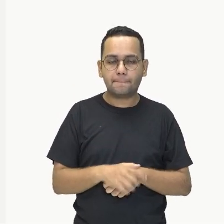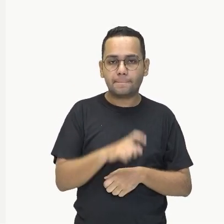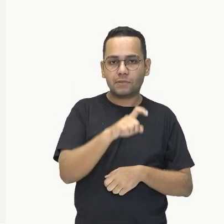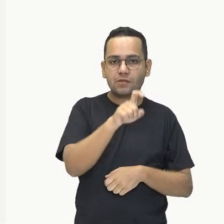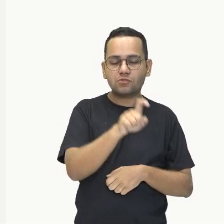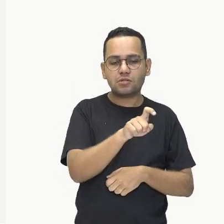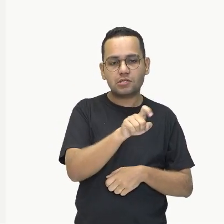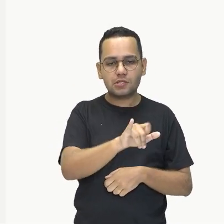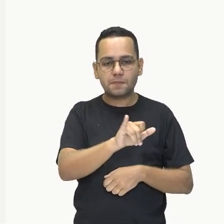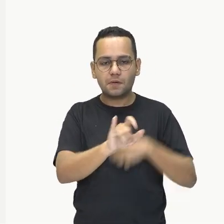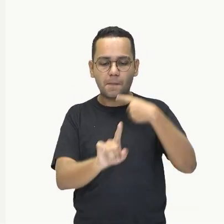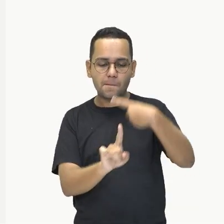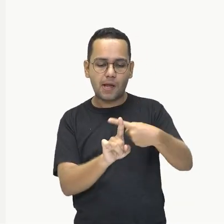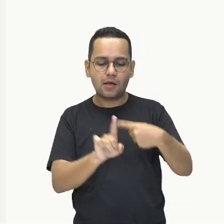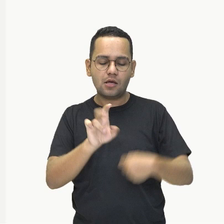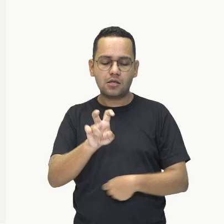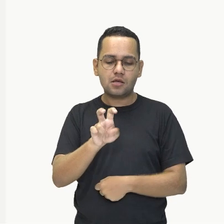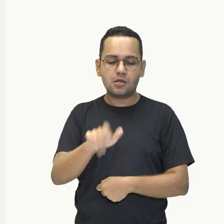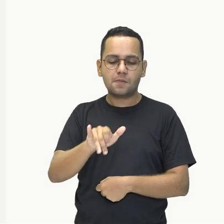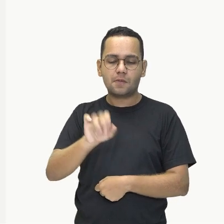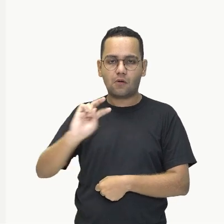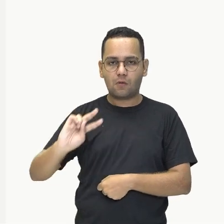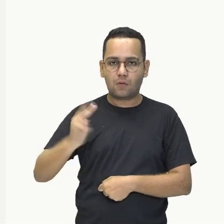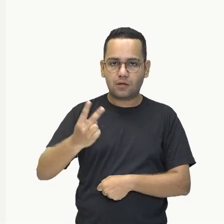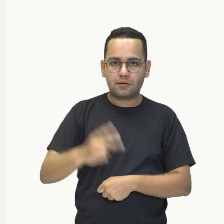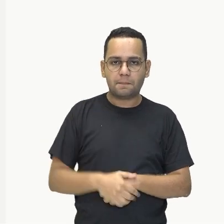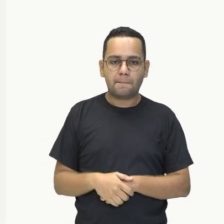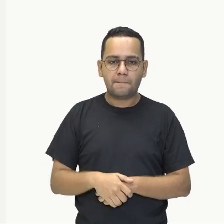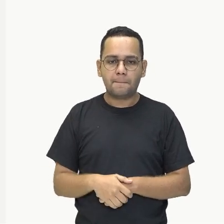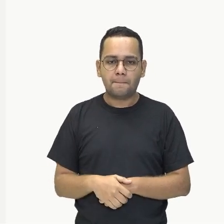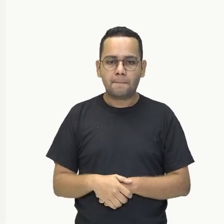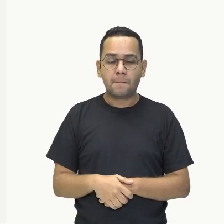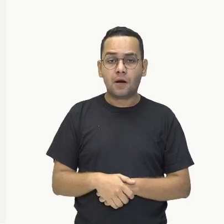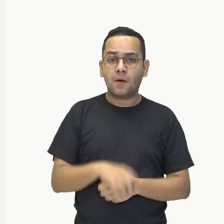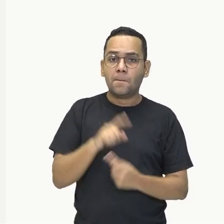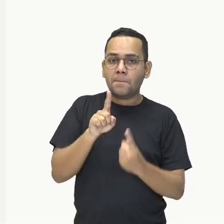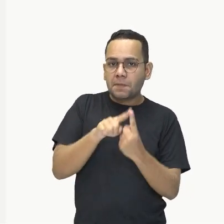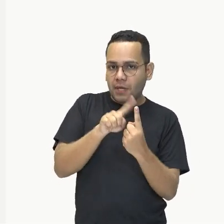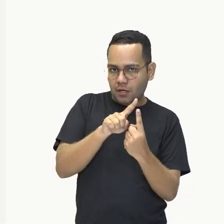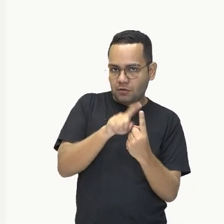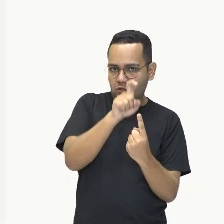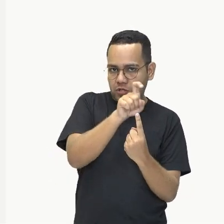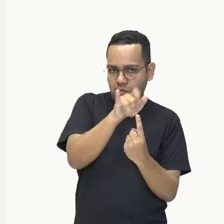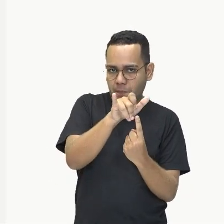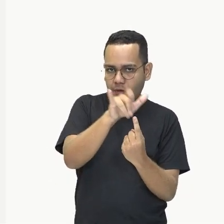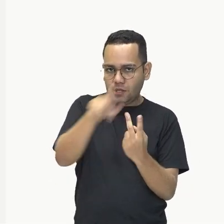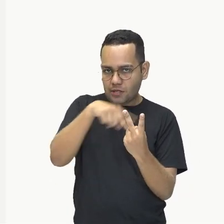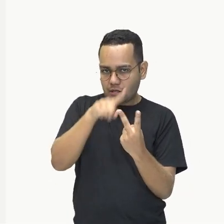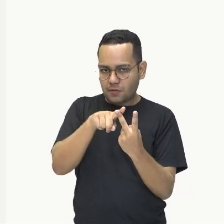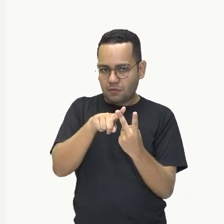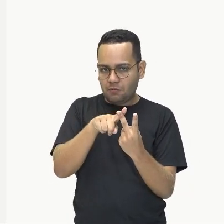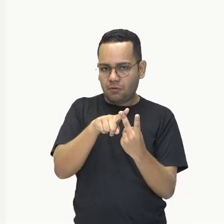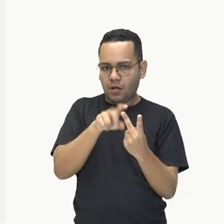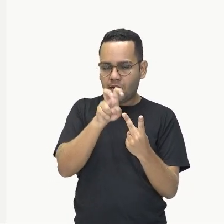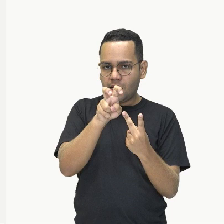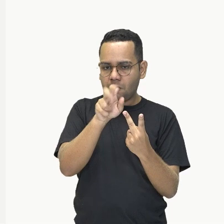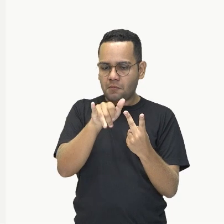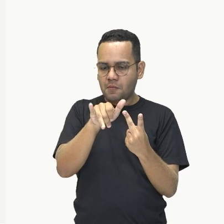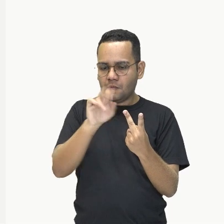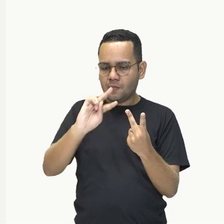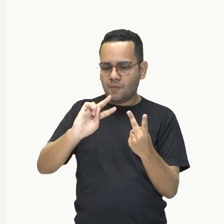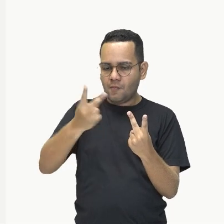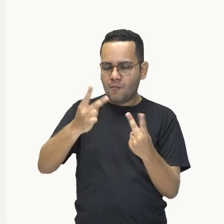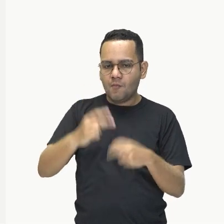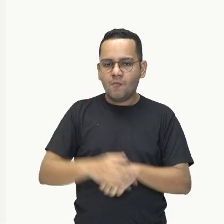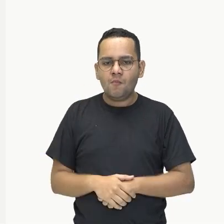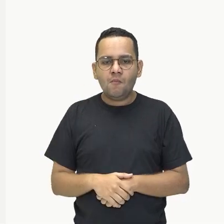ao quadrado. Os termos são xy e 5y